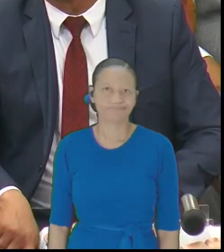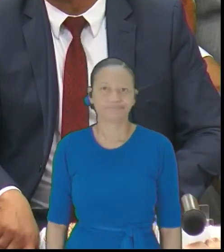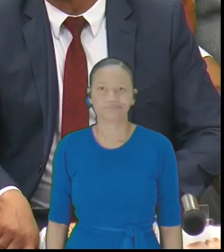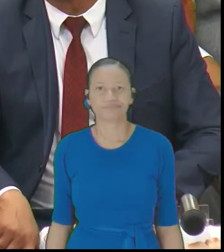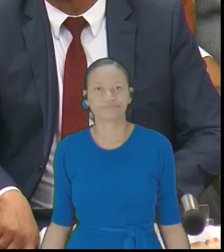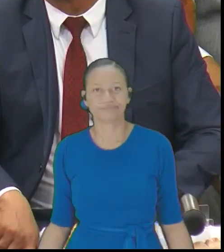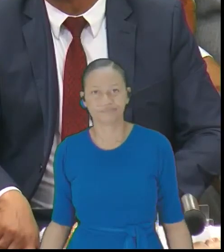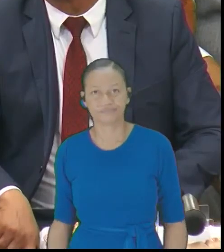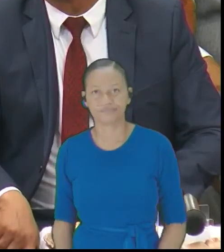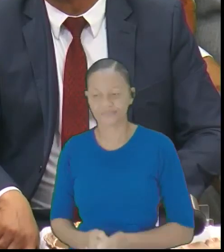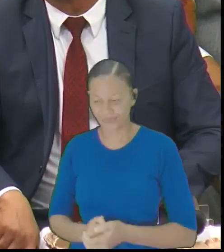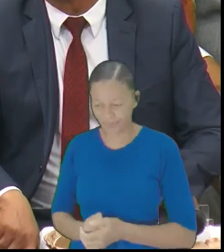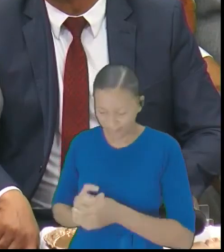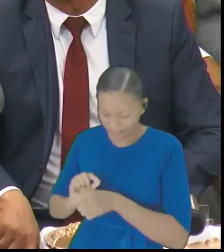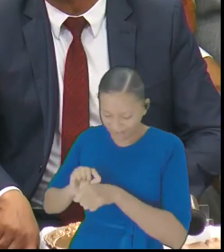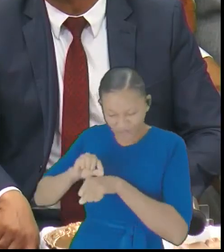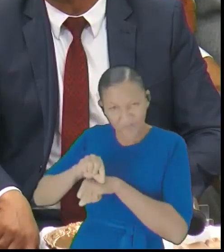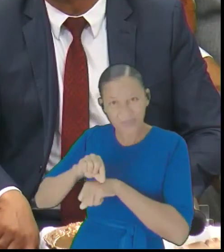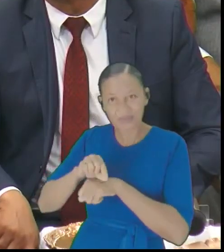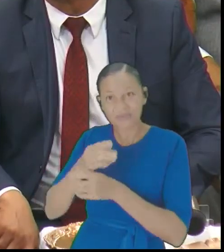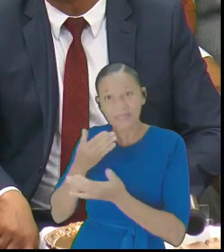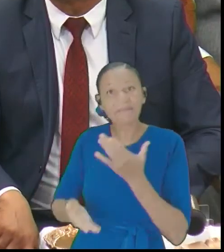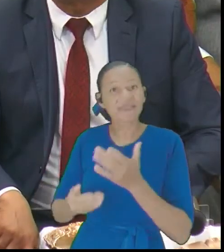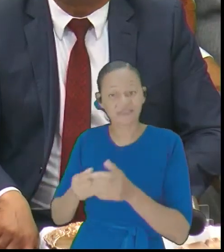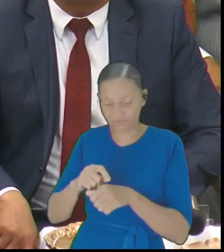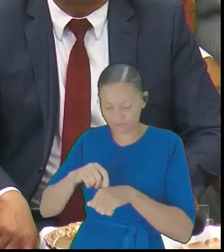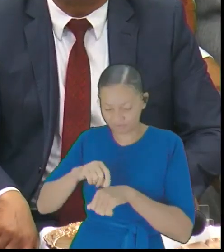formiga, quando quer perder, cria asa.